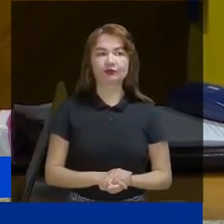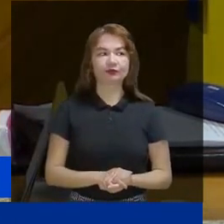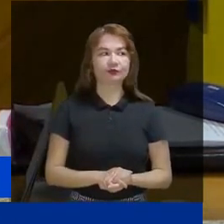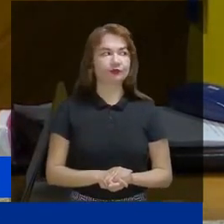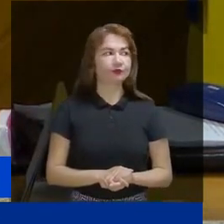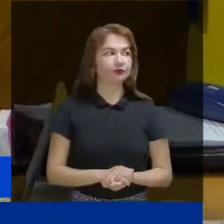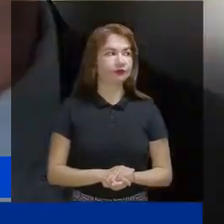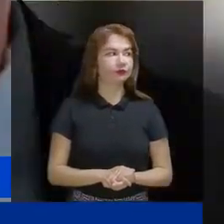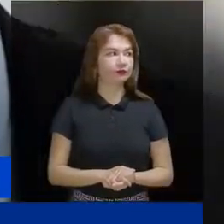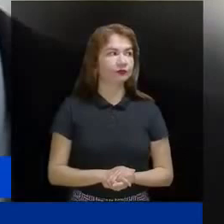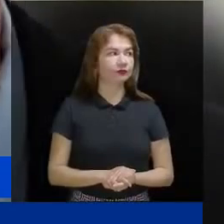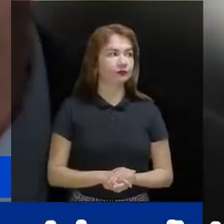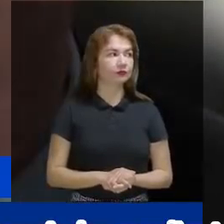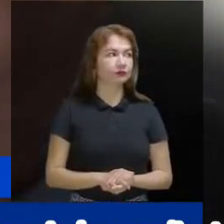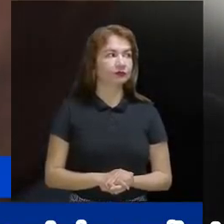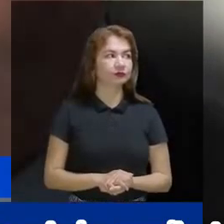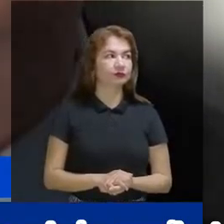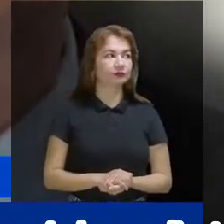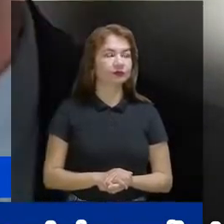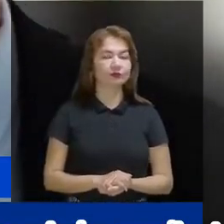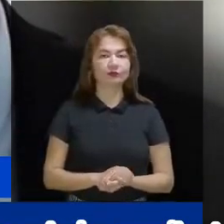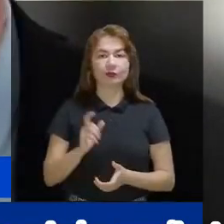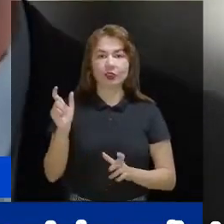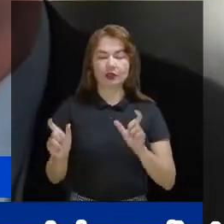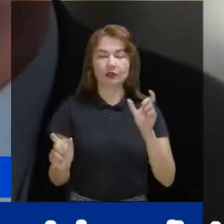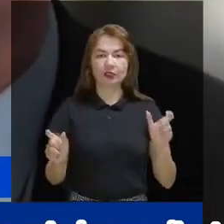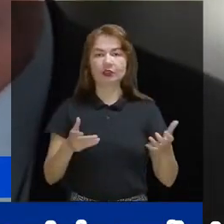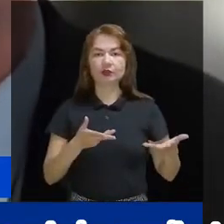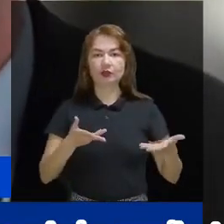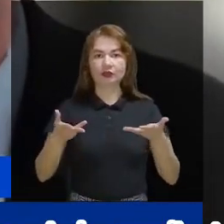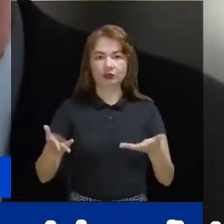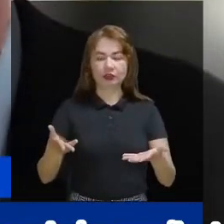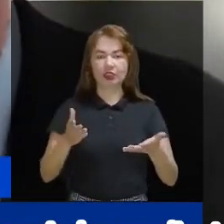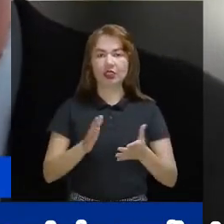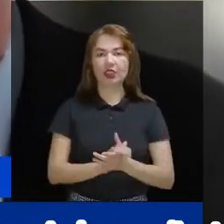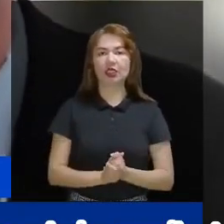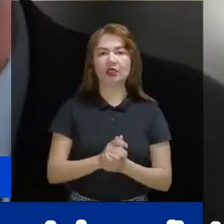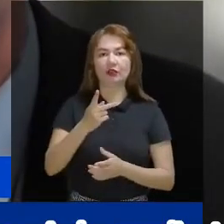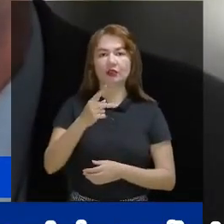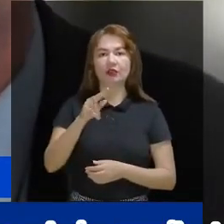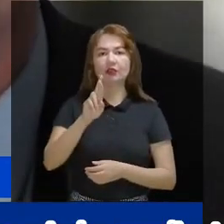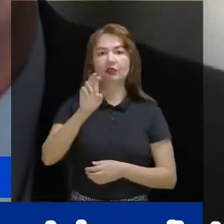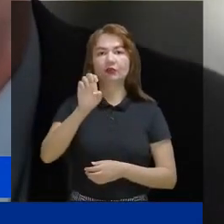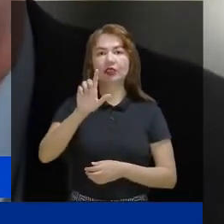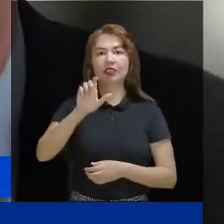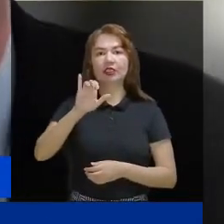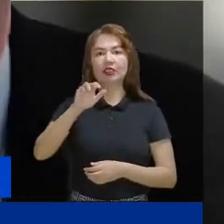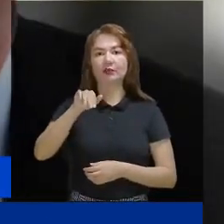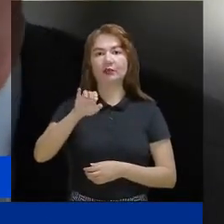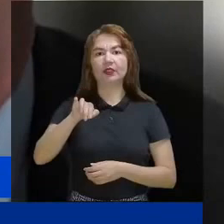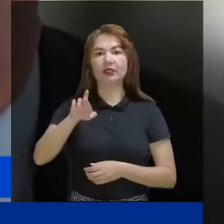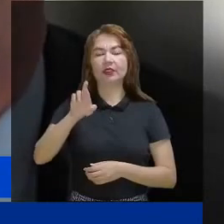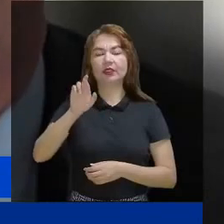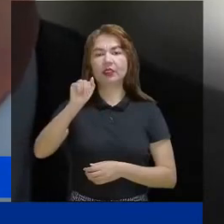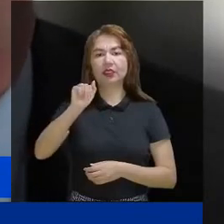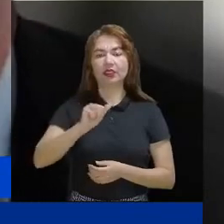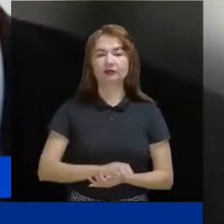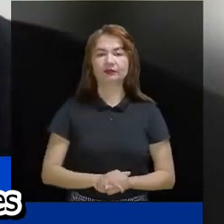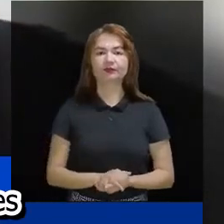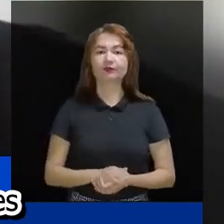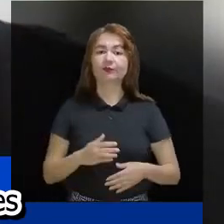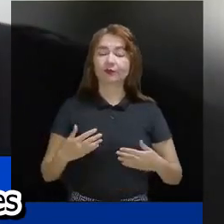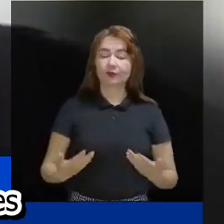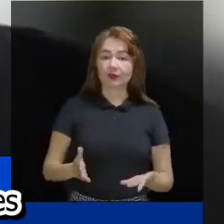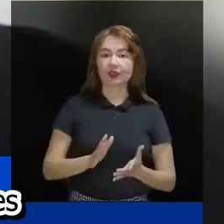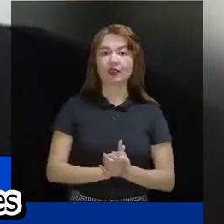Conforme narrado, pelas partes foram apresentados preliminares, as quais foram apreciadas mediante... Foco no juiz Anselmo Gonçalves.